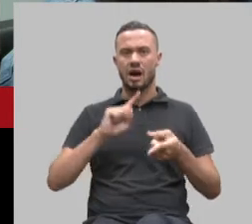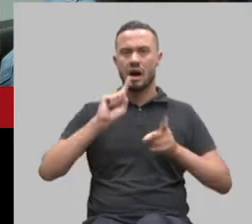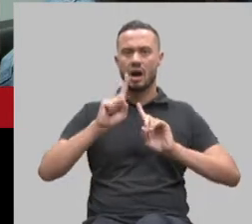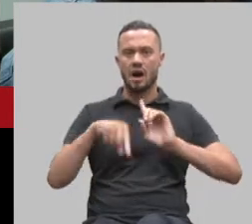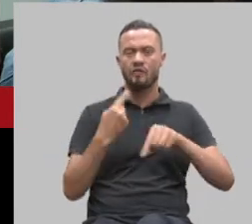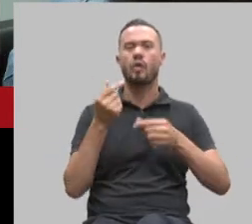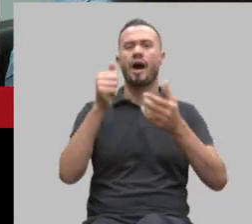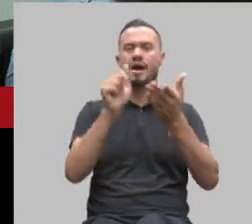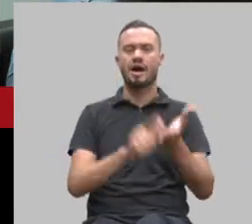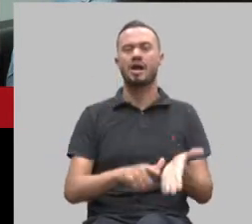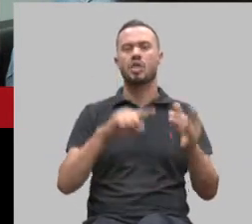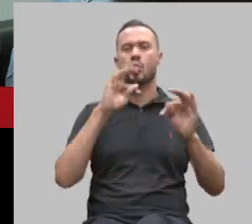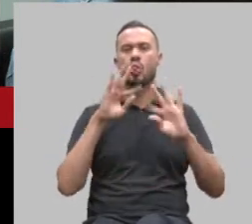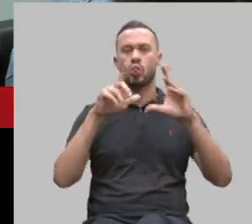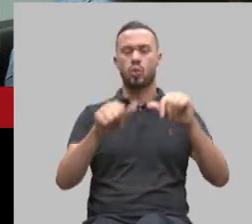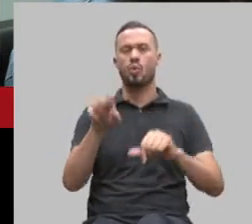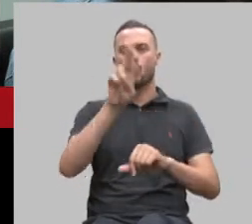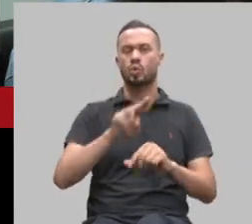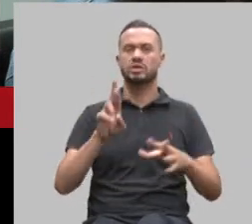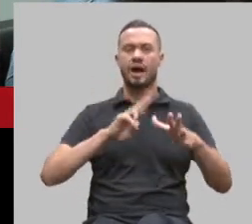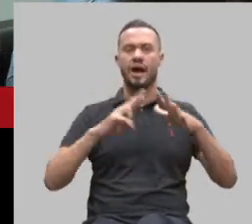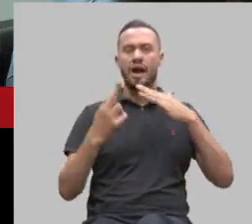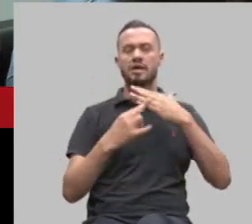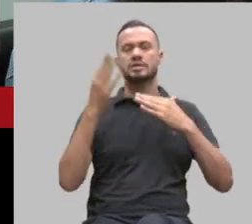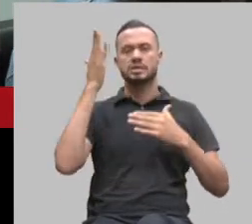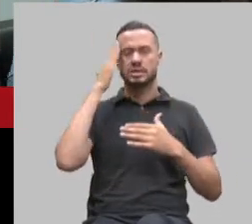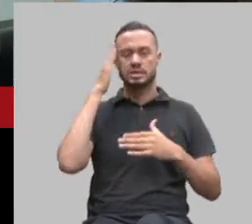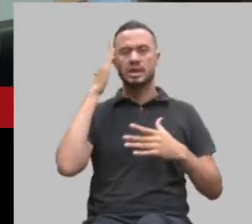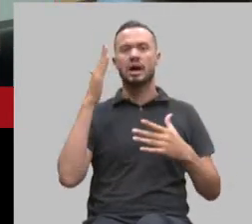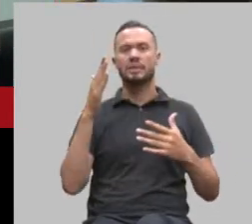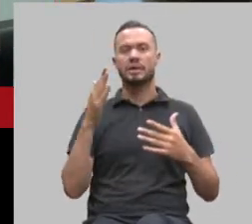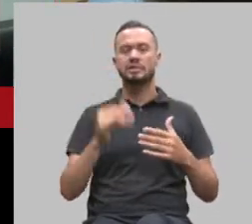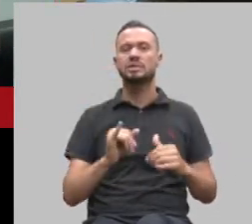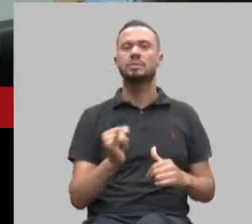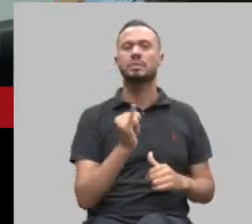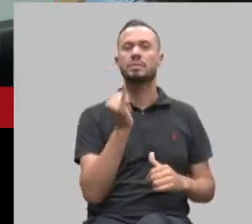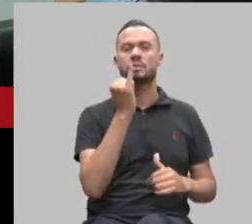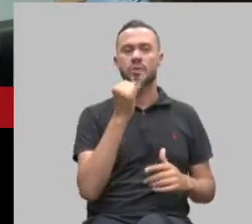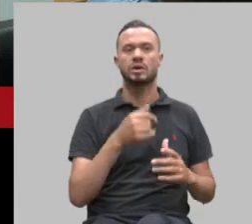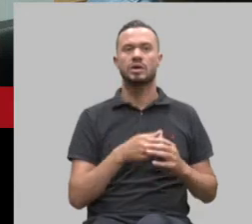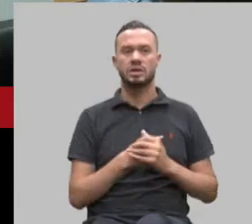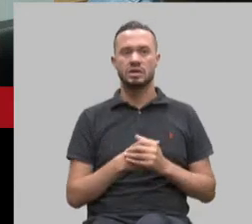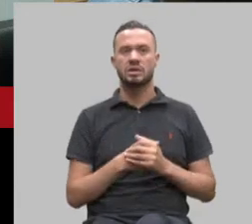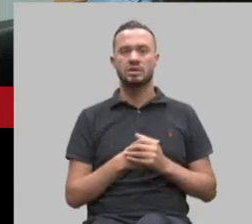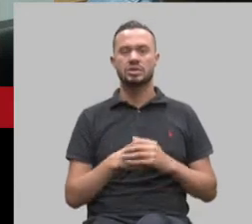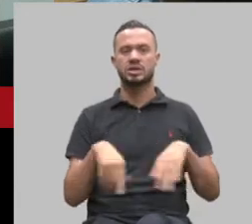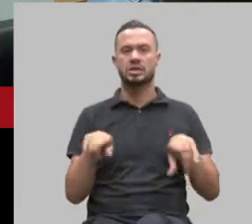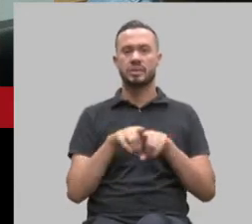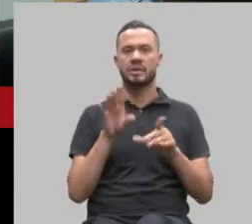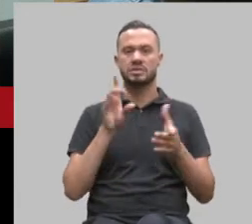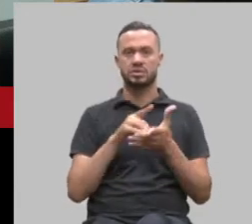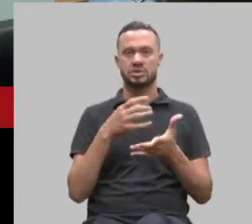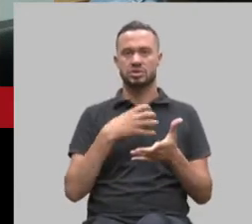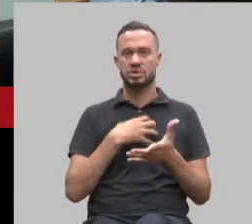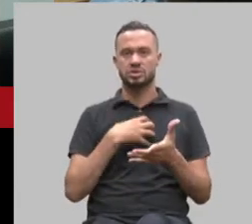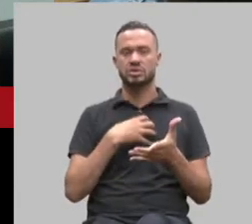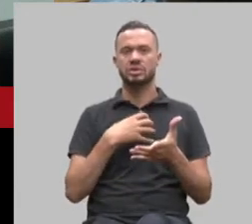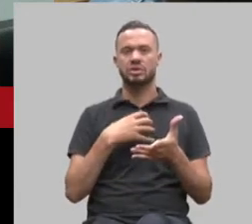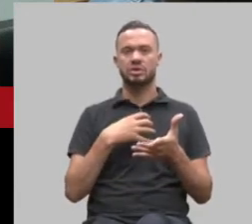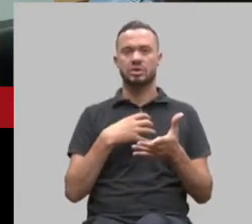todos aqui usam redes sociais e sabem que as atualizações são muito importantes assim da mesma forma que a atualização é a